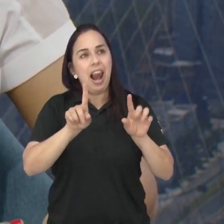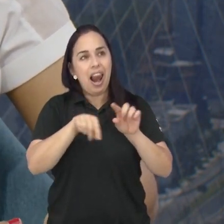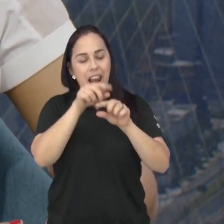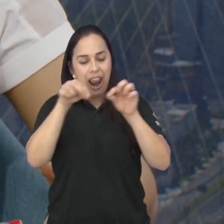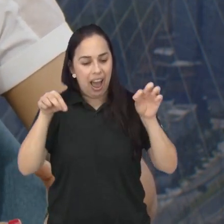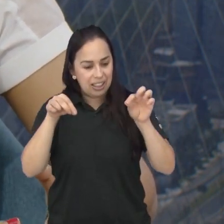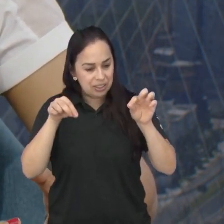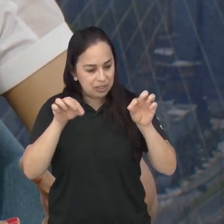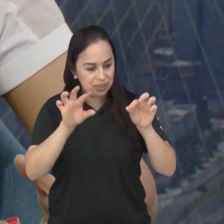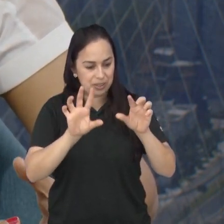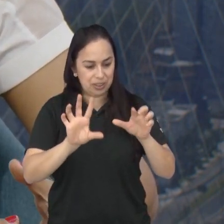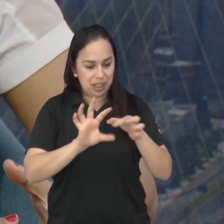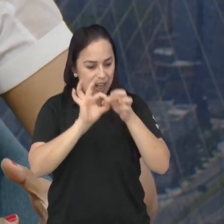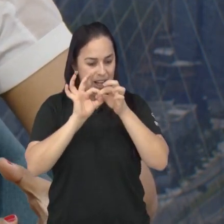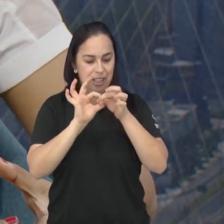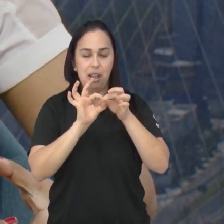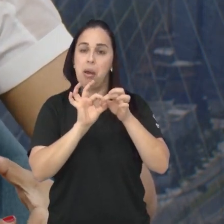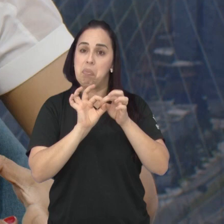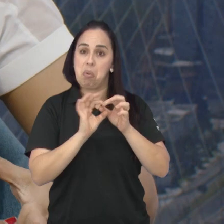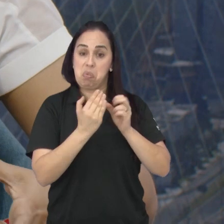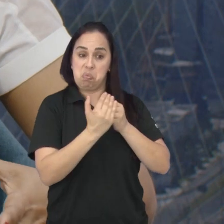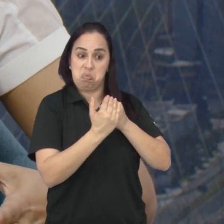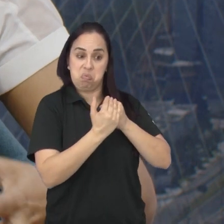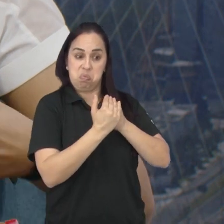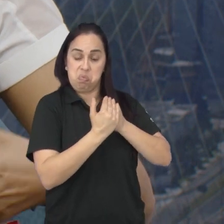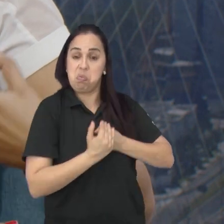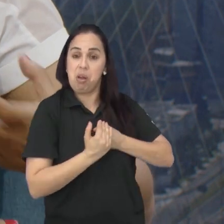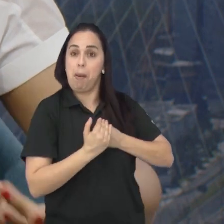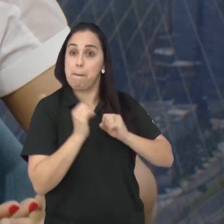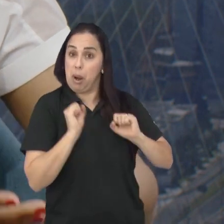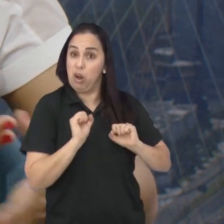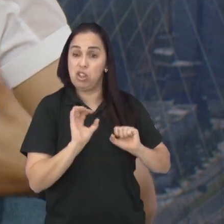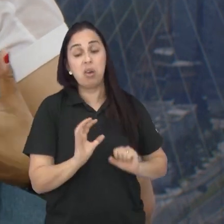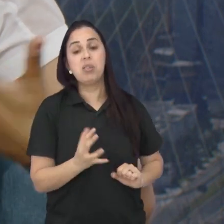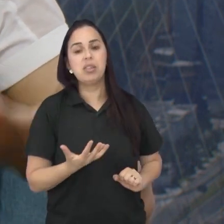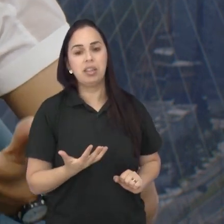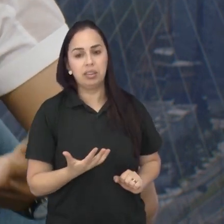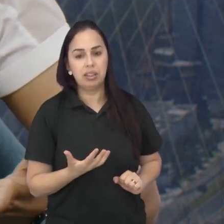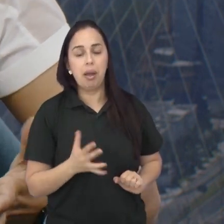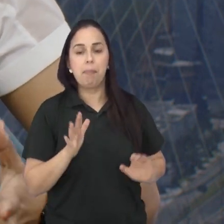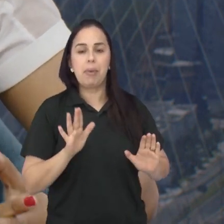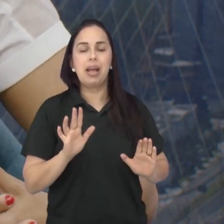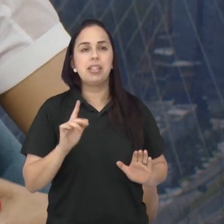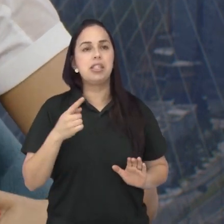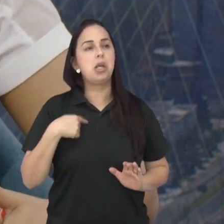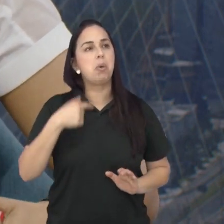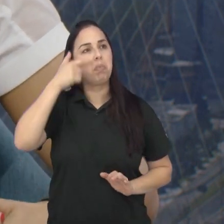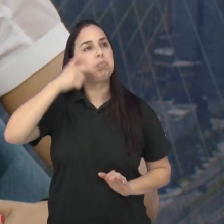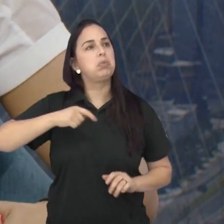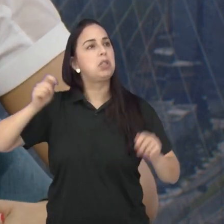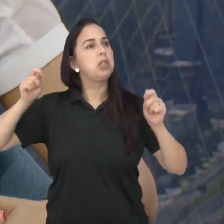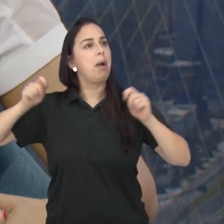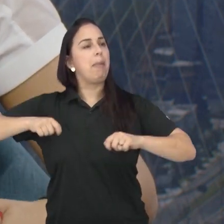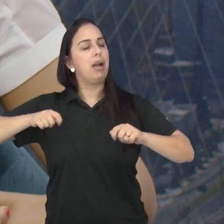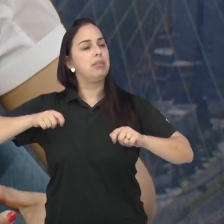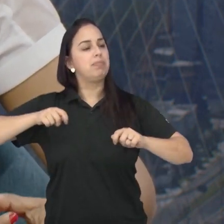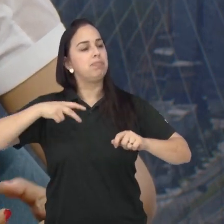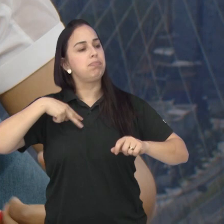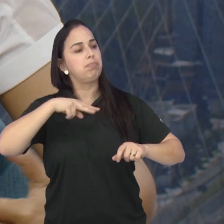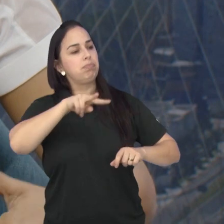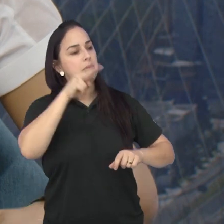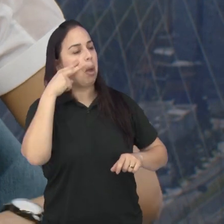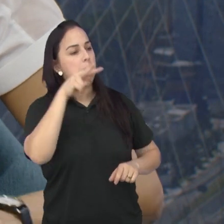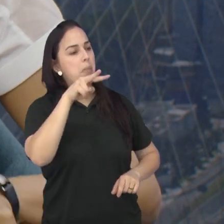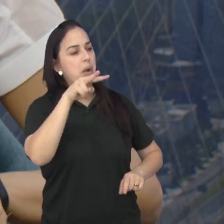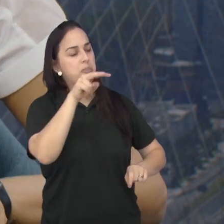pode enforcar, né? Então, assim, ele vai enforcar quando eu não tenho essa capacidade de olhar para o